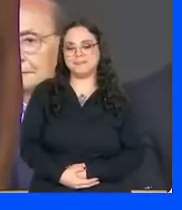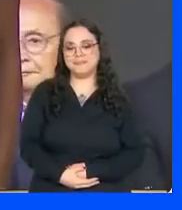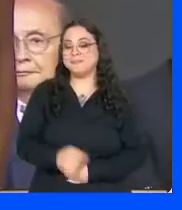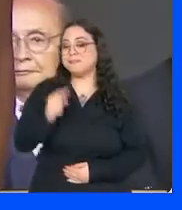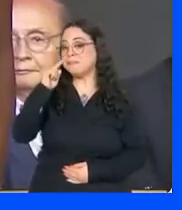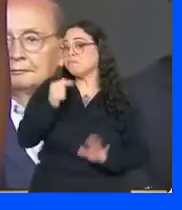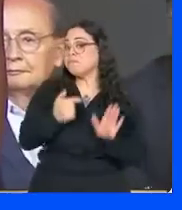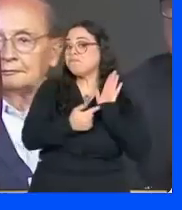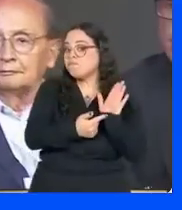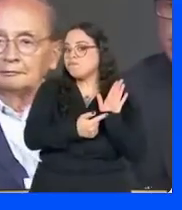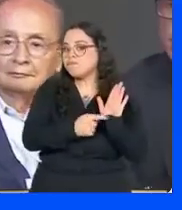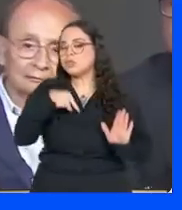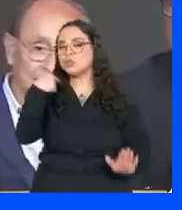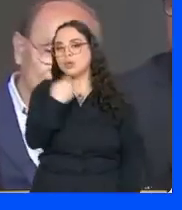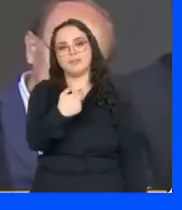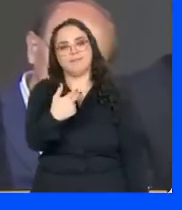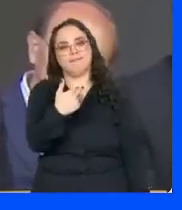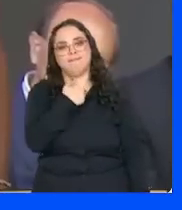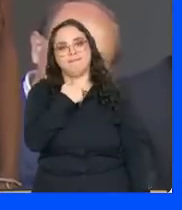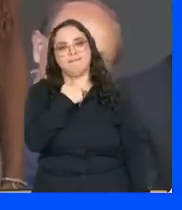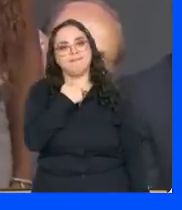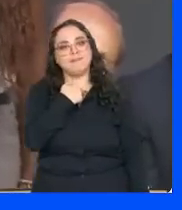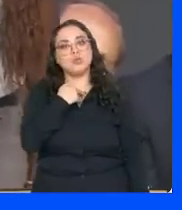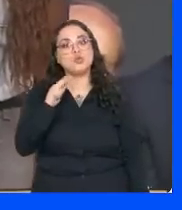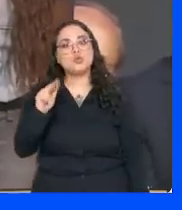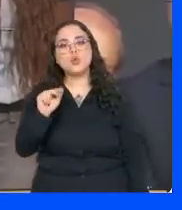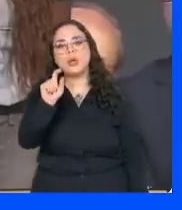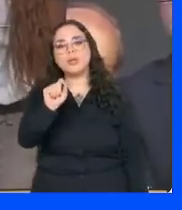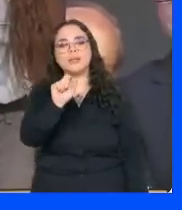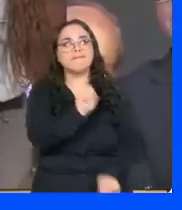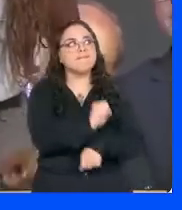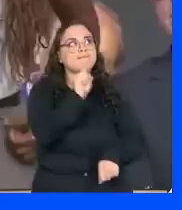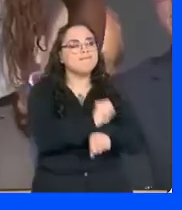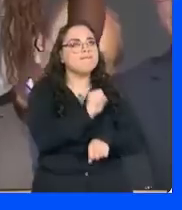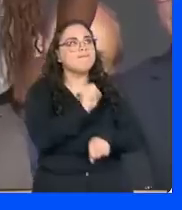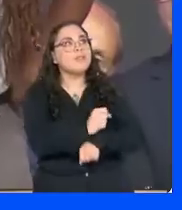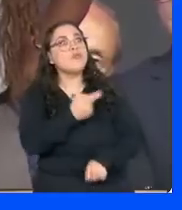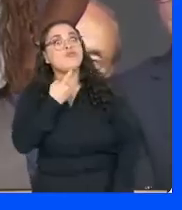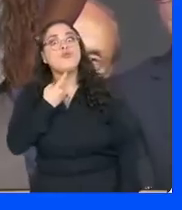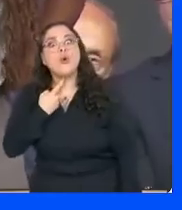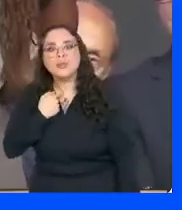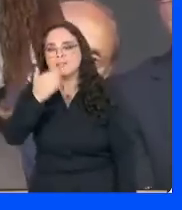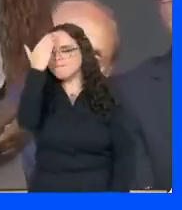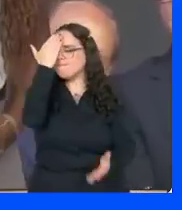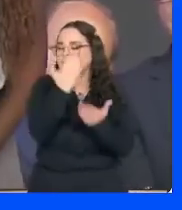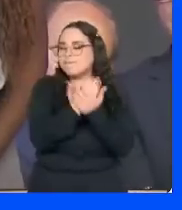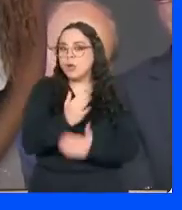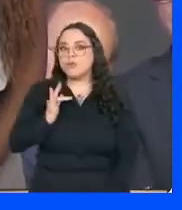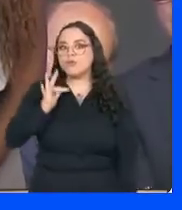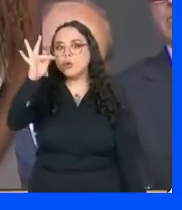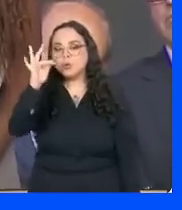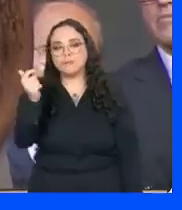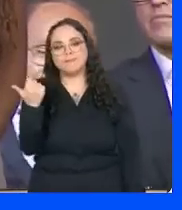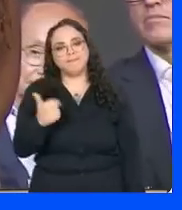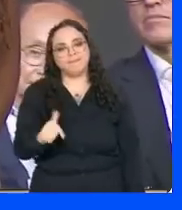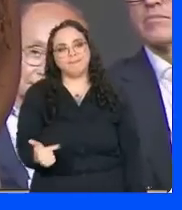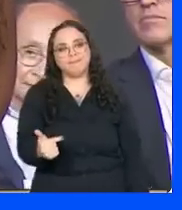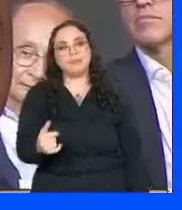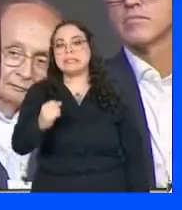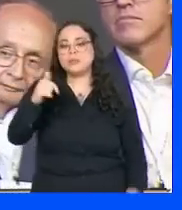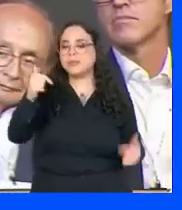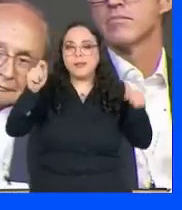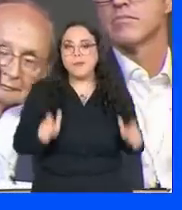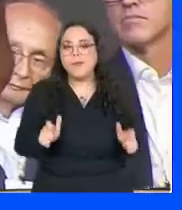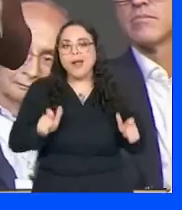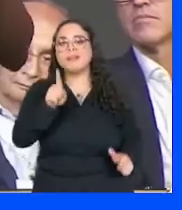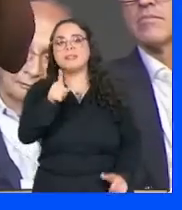É que a gente não pode nunca parar de acreditar e de querer as coisas. Não existe espaço